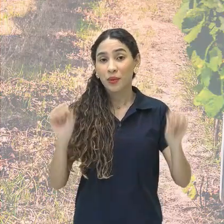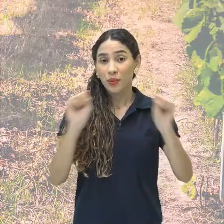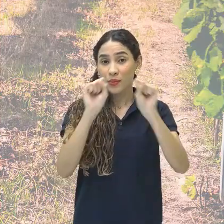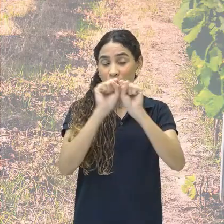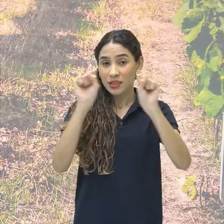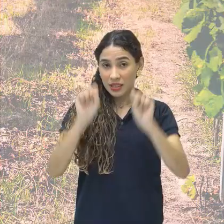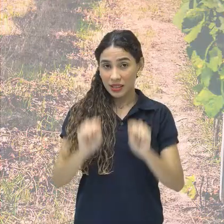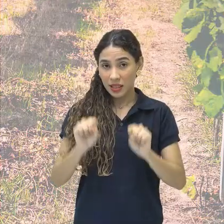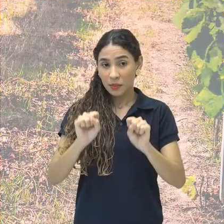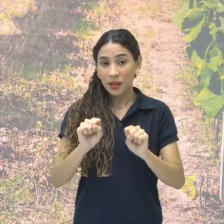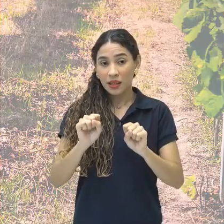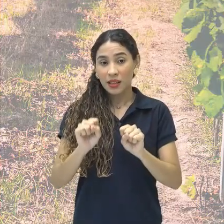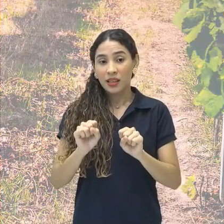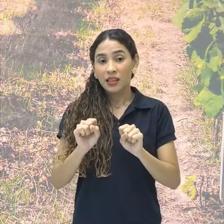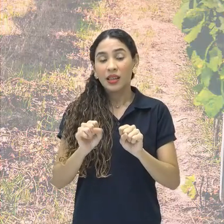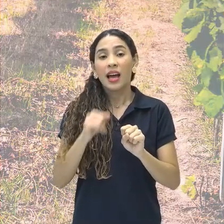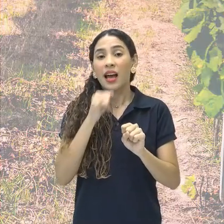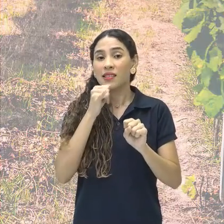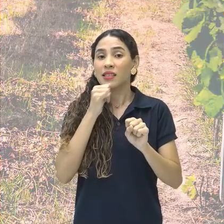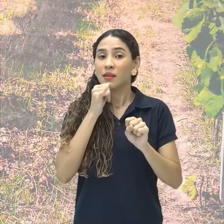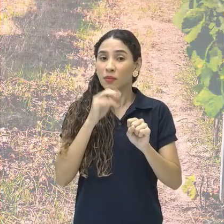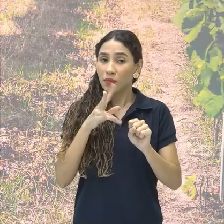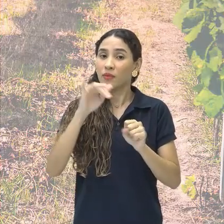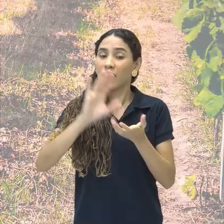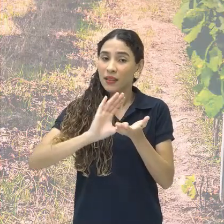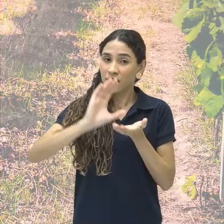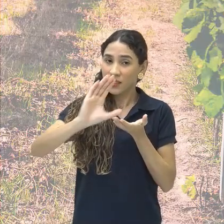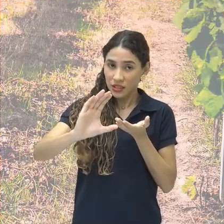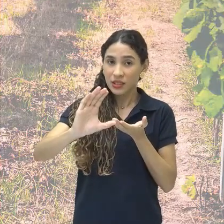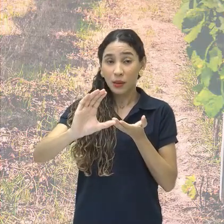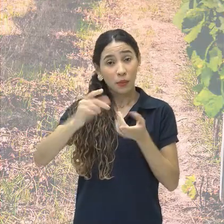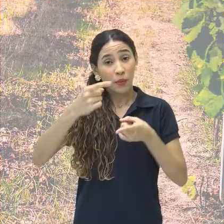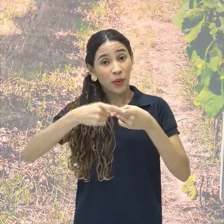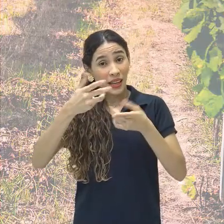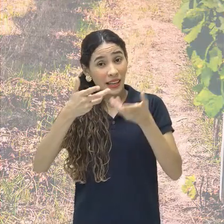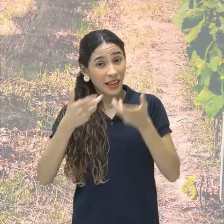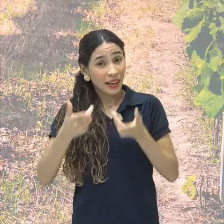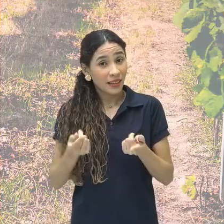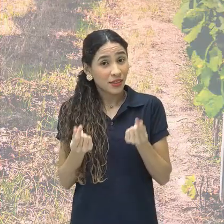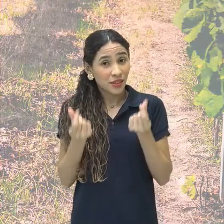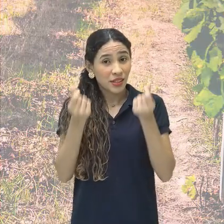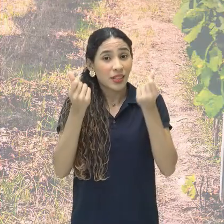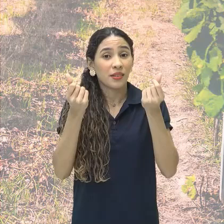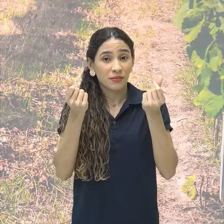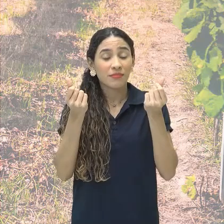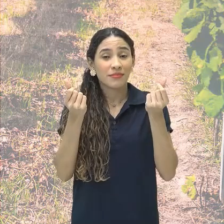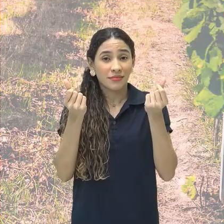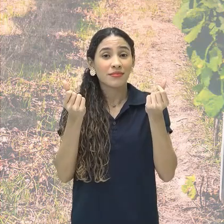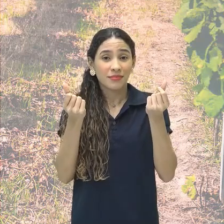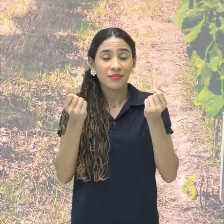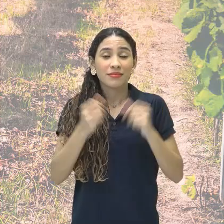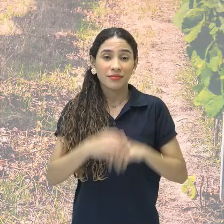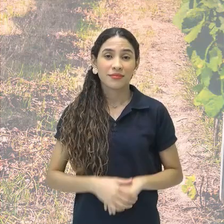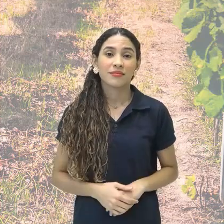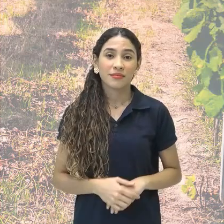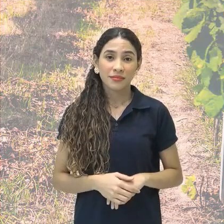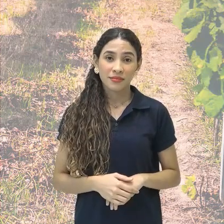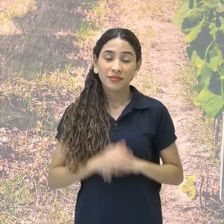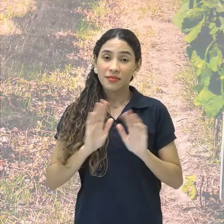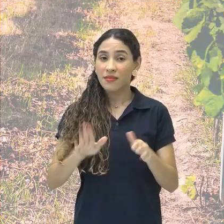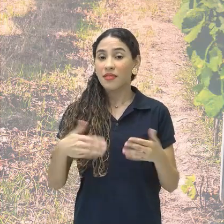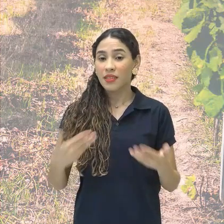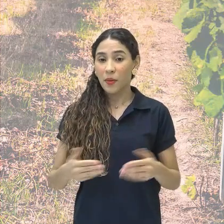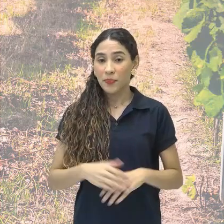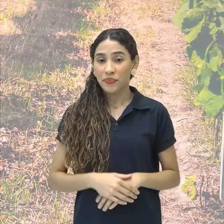sistema, né, ele vai investir porque ele quer lucrar. Não é verdade?